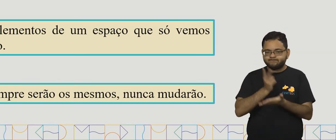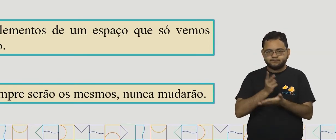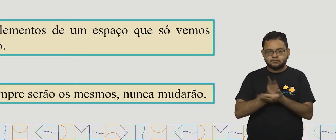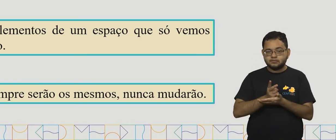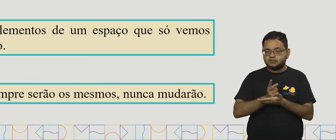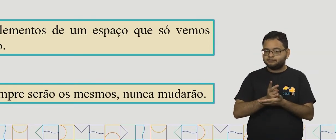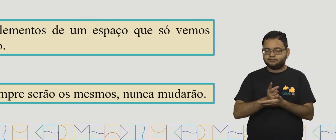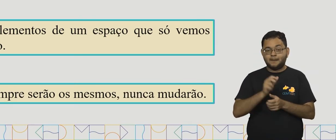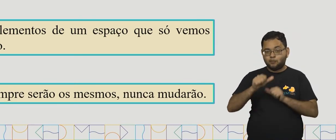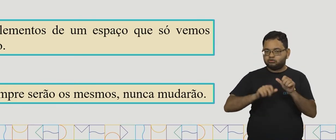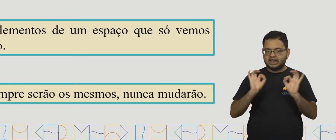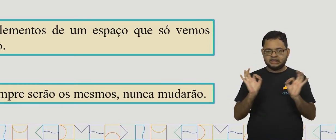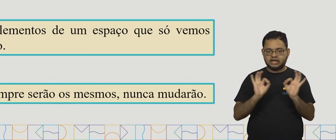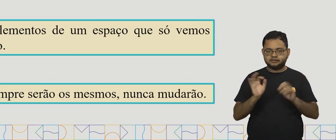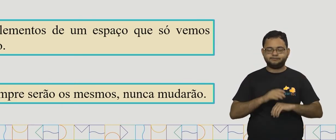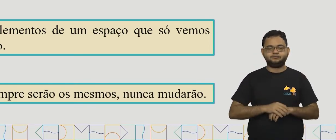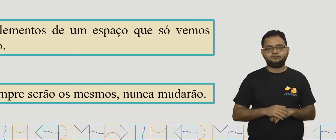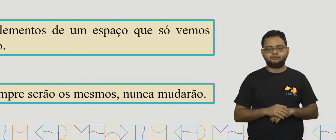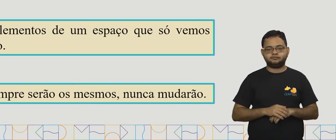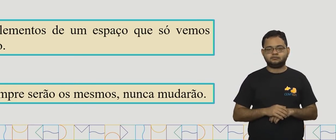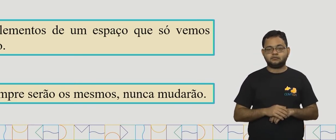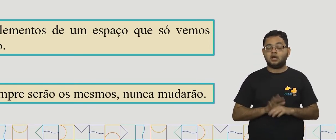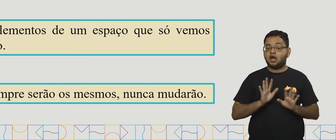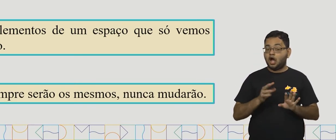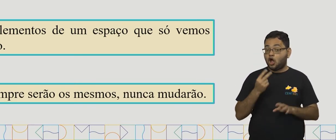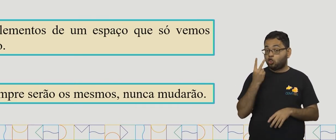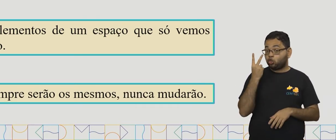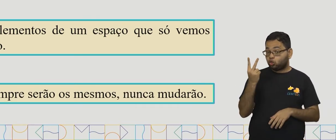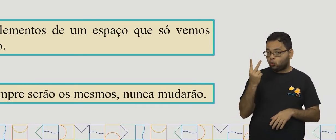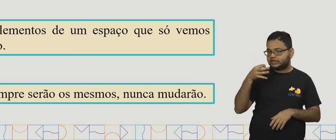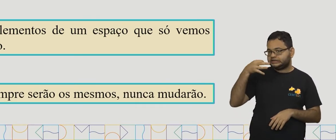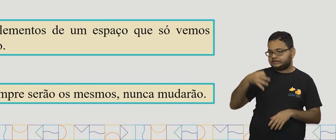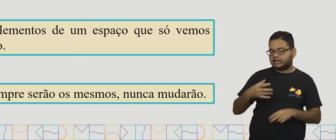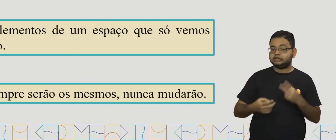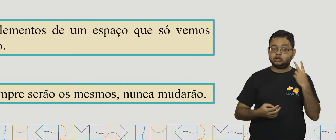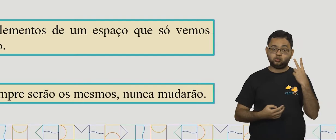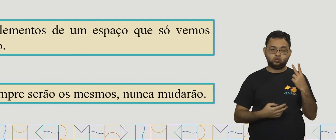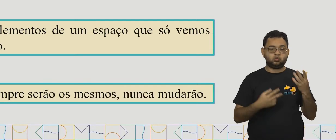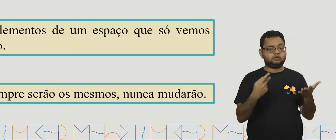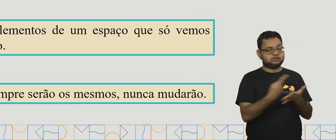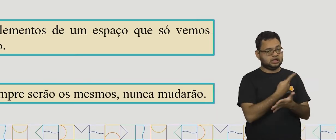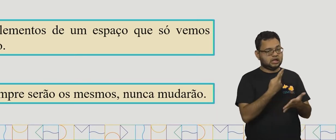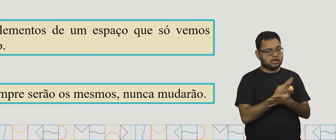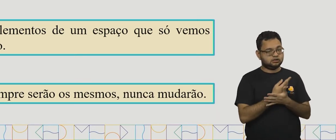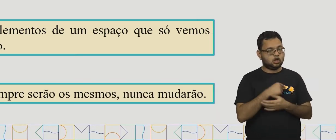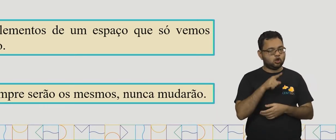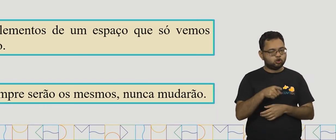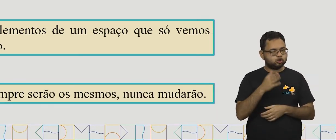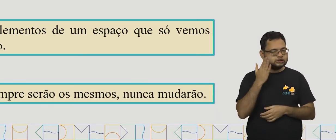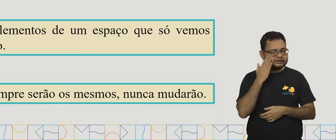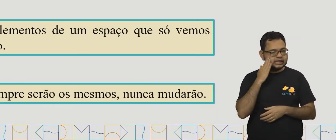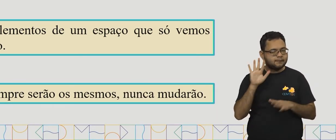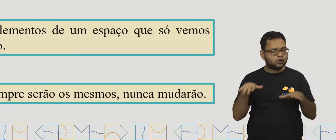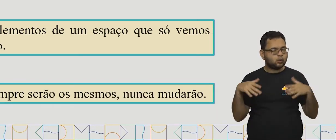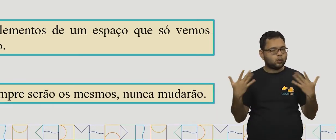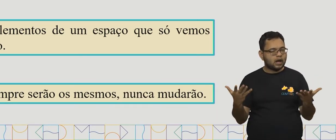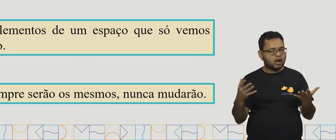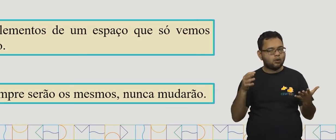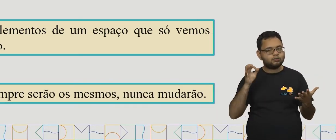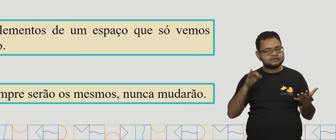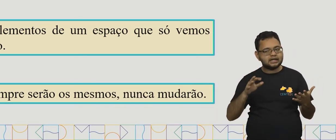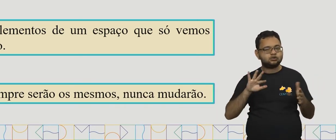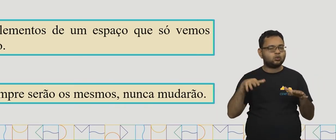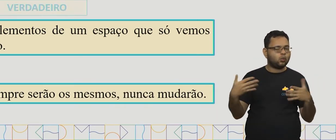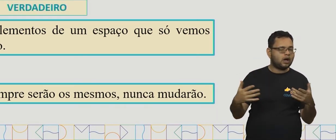Querido aluno, temos 2 frases verdadeiras e 2 frases falsas. Você já conseguiu identificar quais são